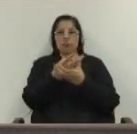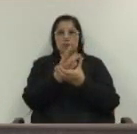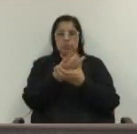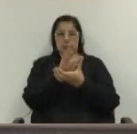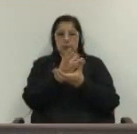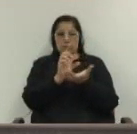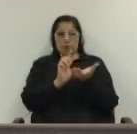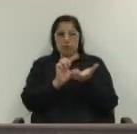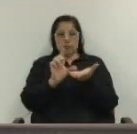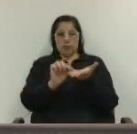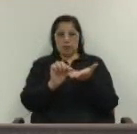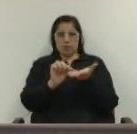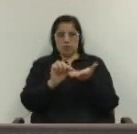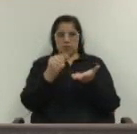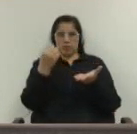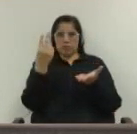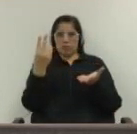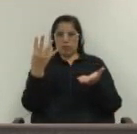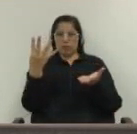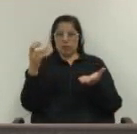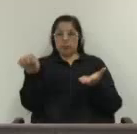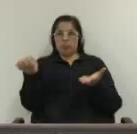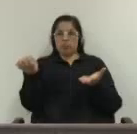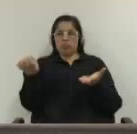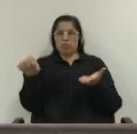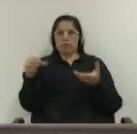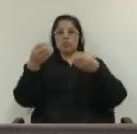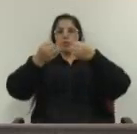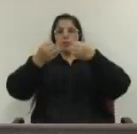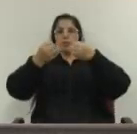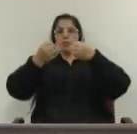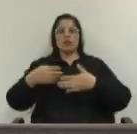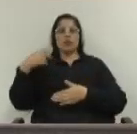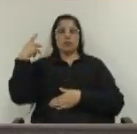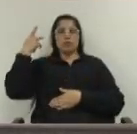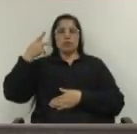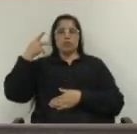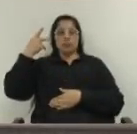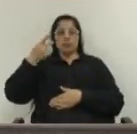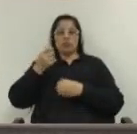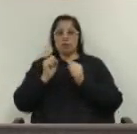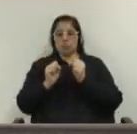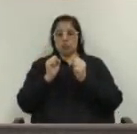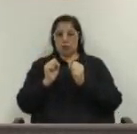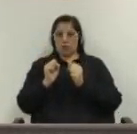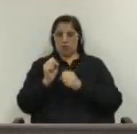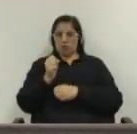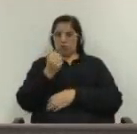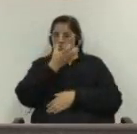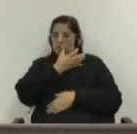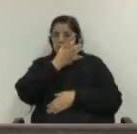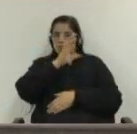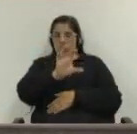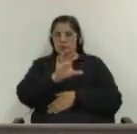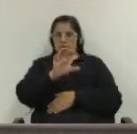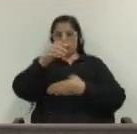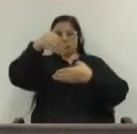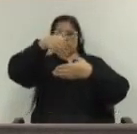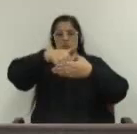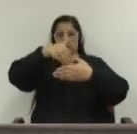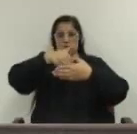artigo 249, que diz: o vereador poderá excusar-se de tomar votação das matérias, registrando